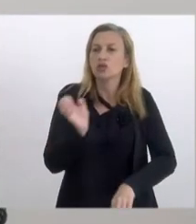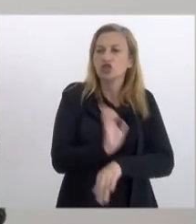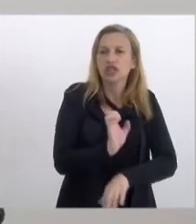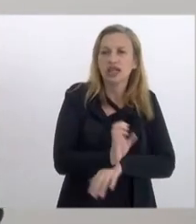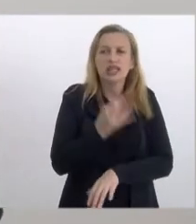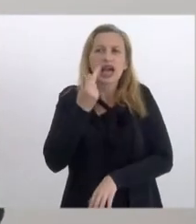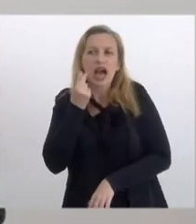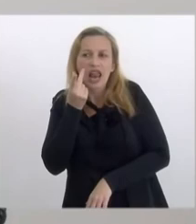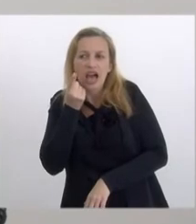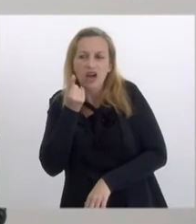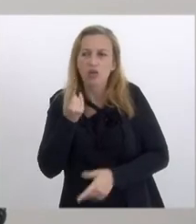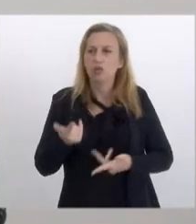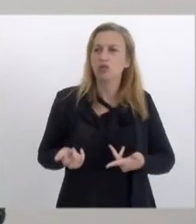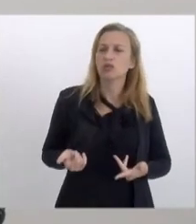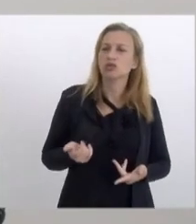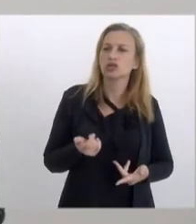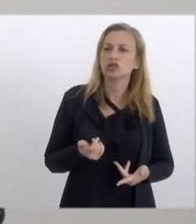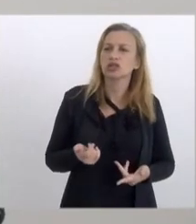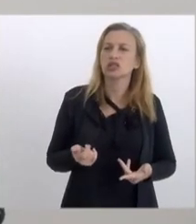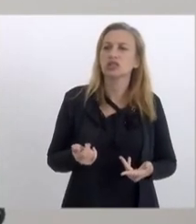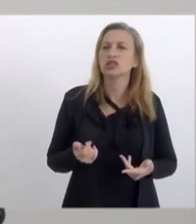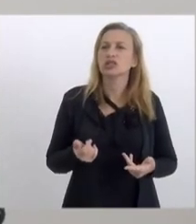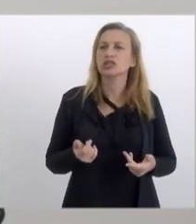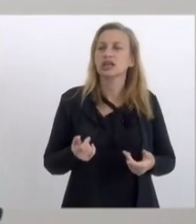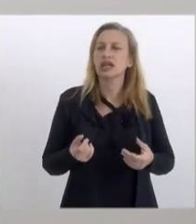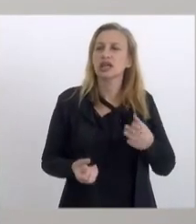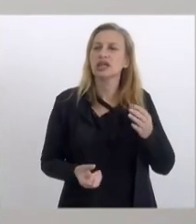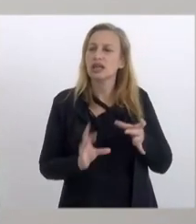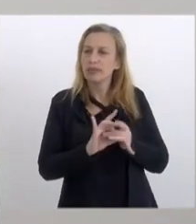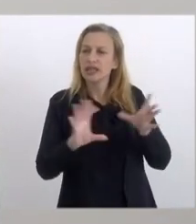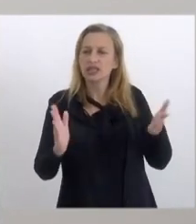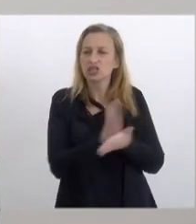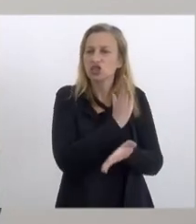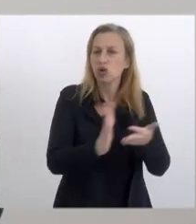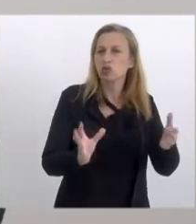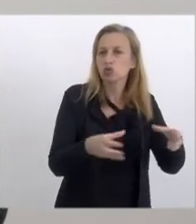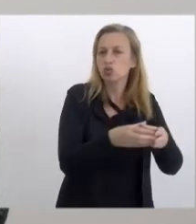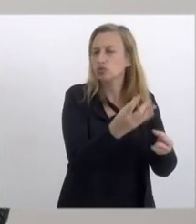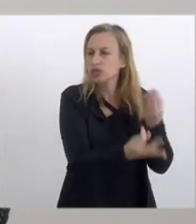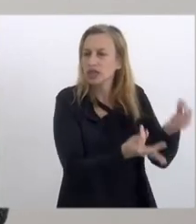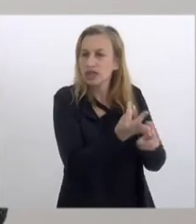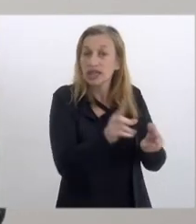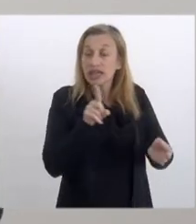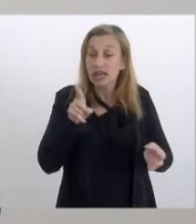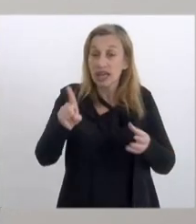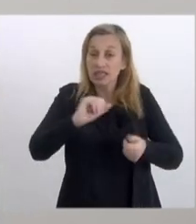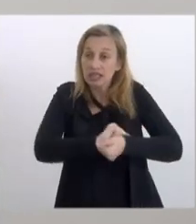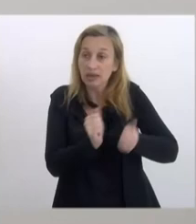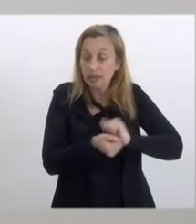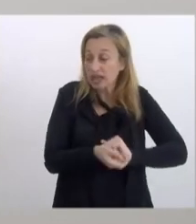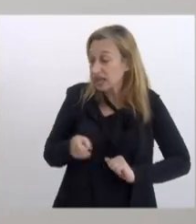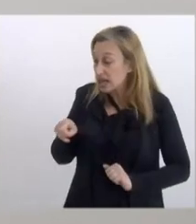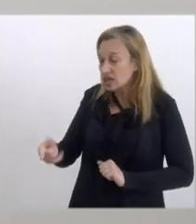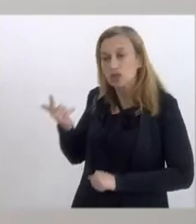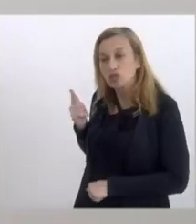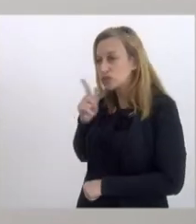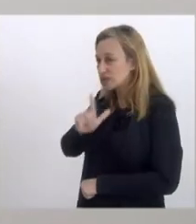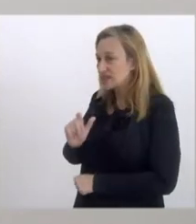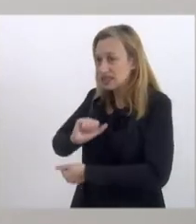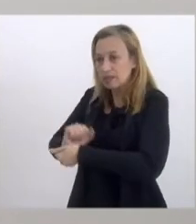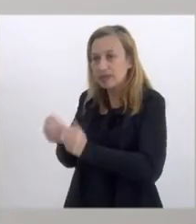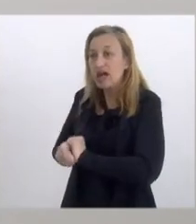Alagoas, na legalização de algumas clínicas terapêuticas, que eles se enquadraram e outros aqui não conseguiram se